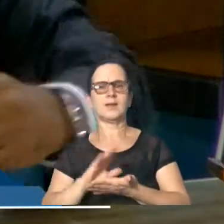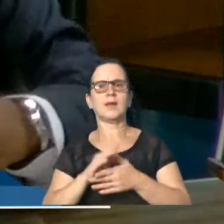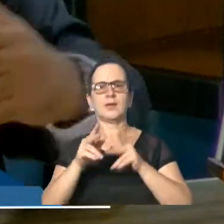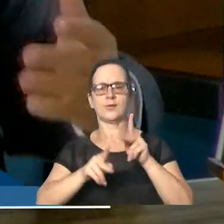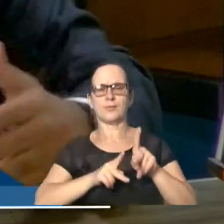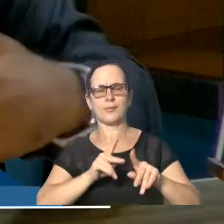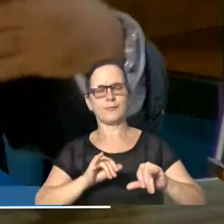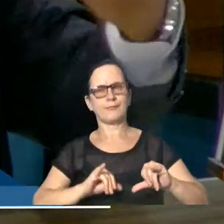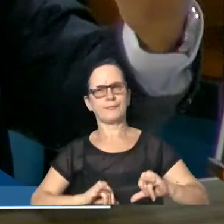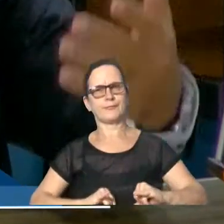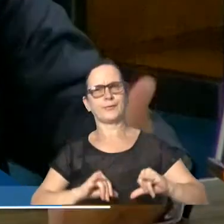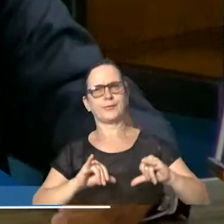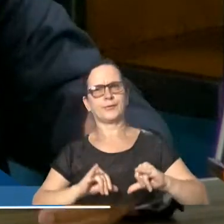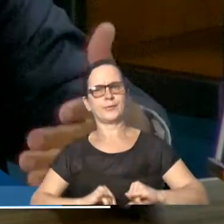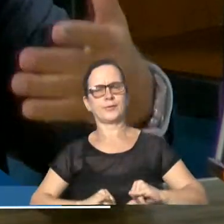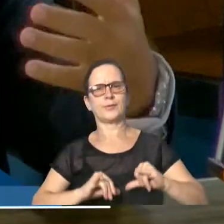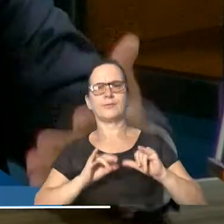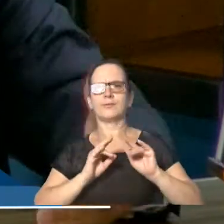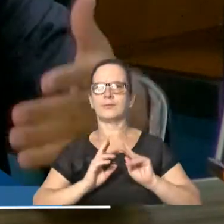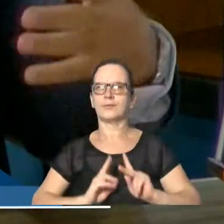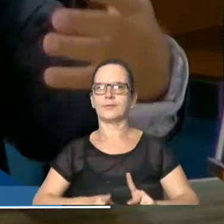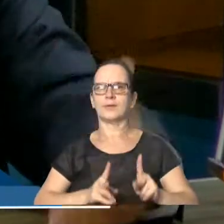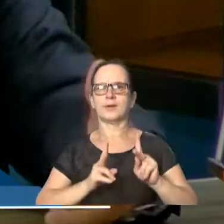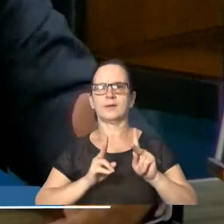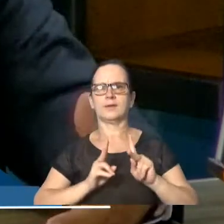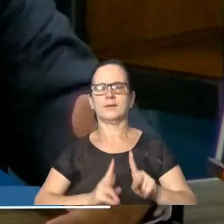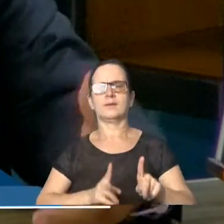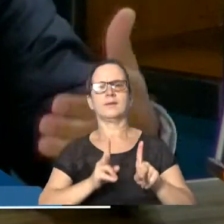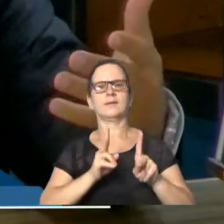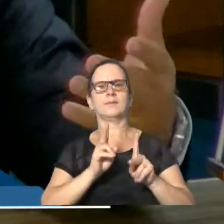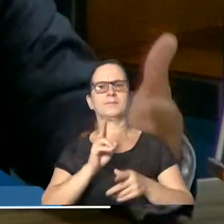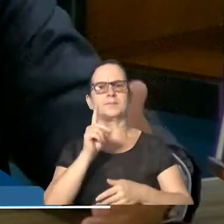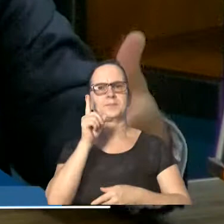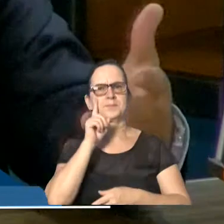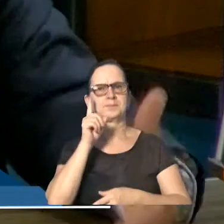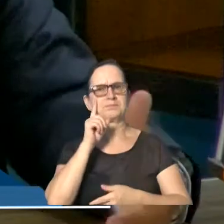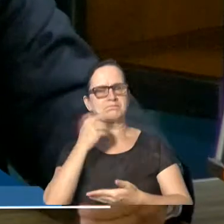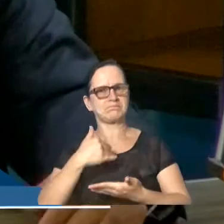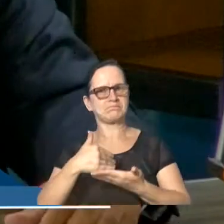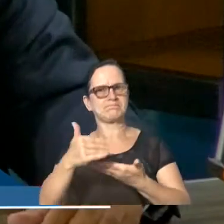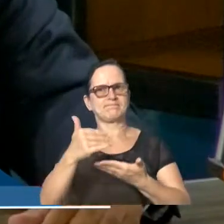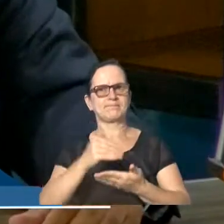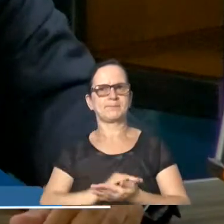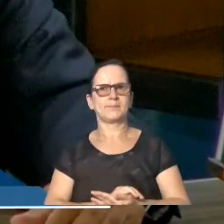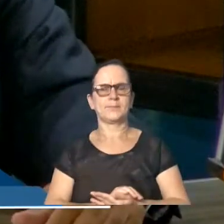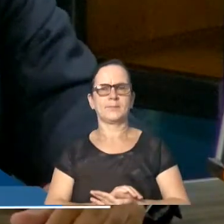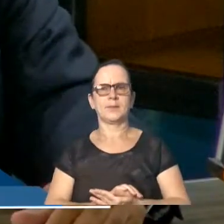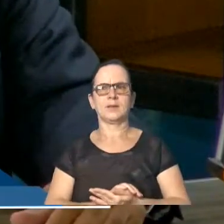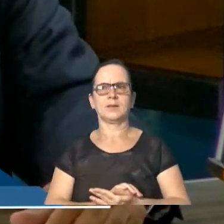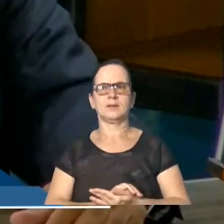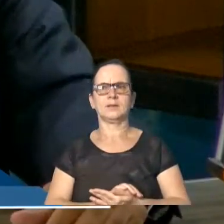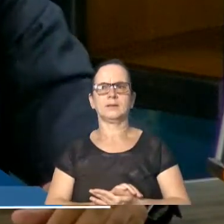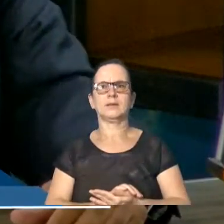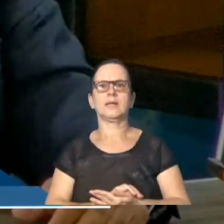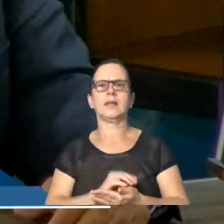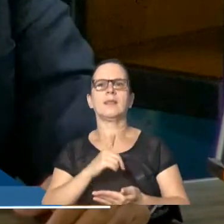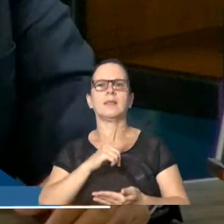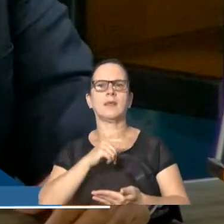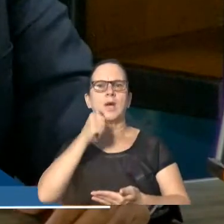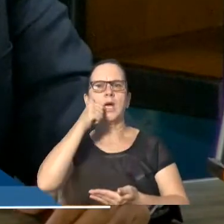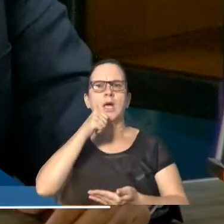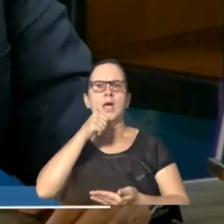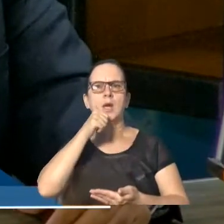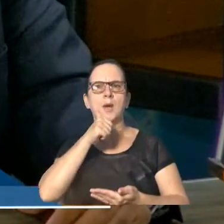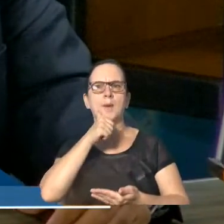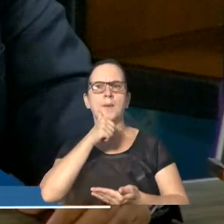população sofre todo santo dia após dia. Está aqui uma senhora, Dona Maria